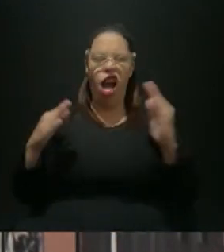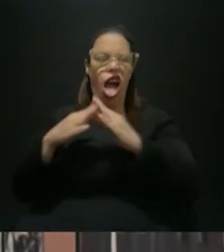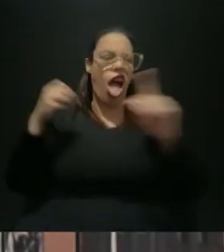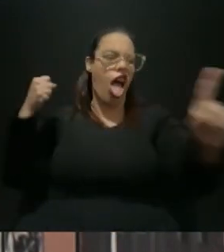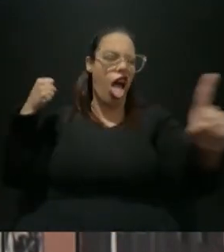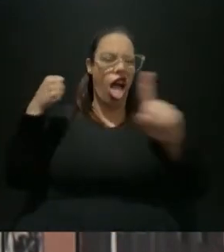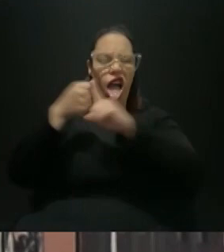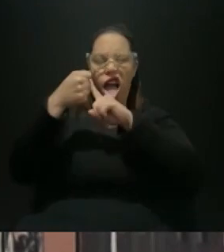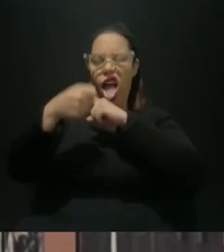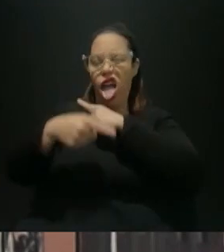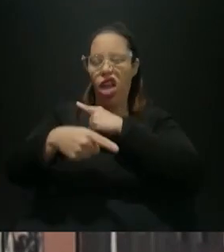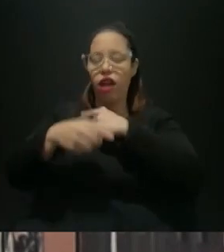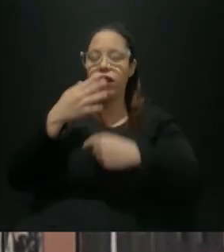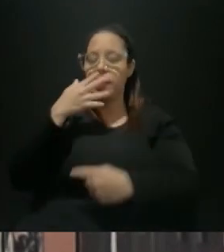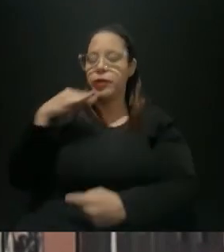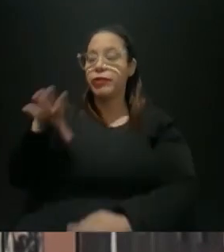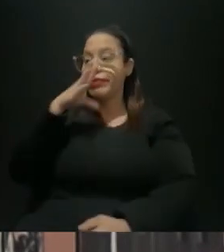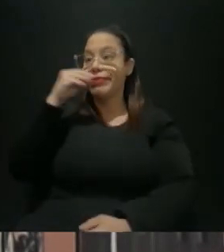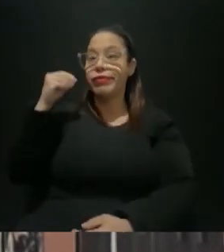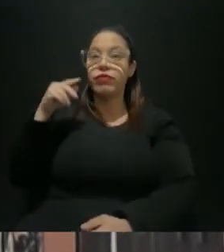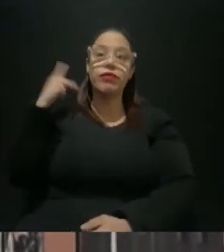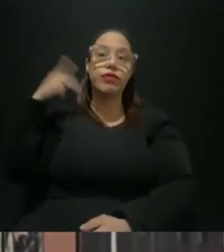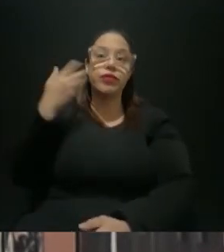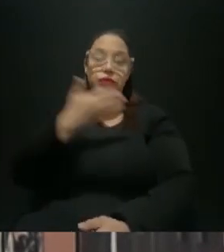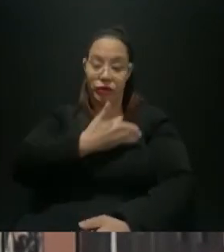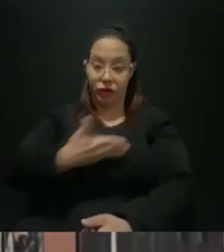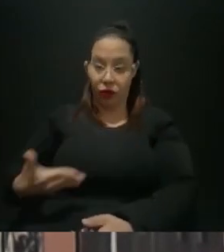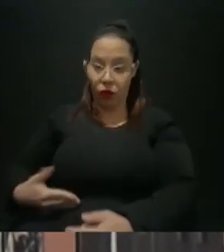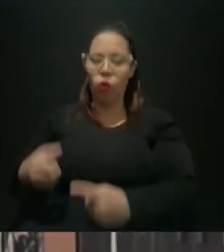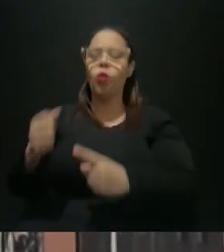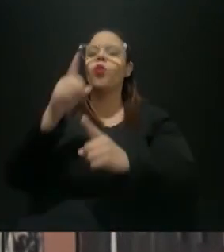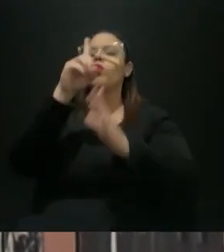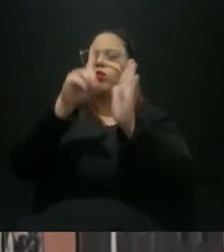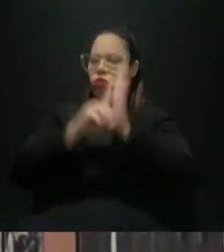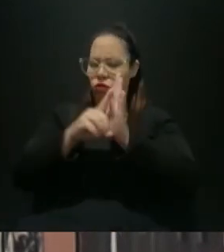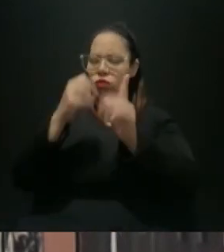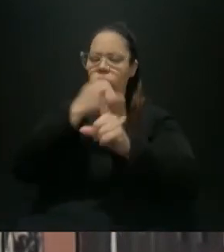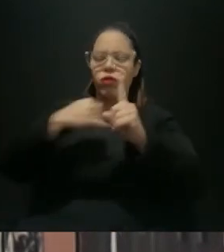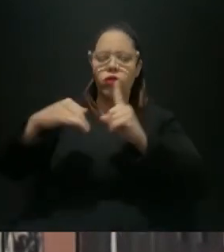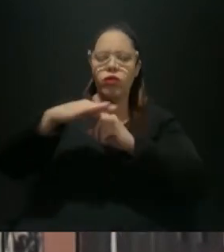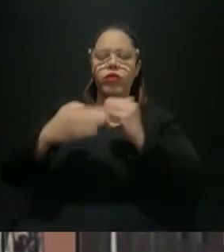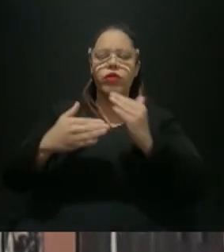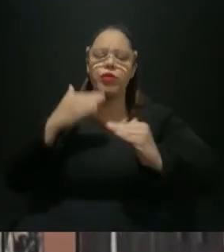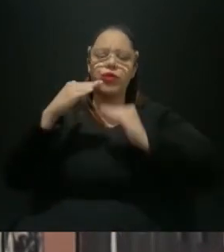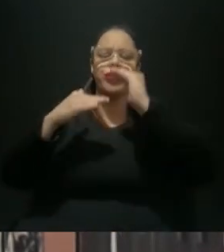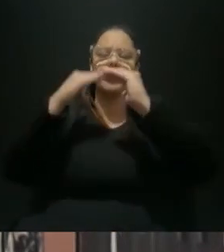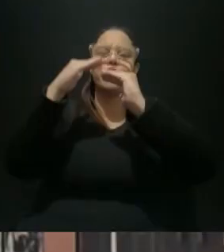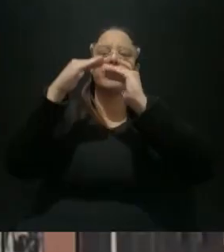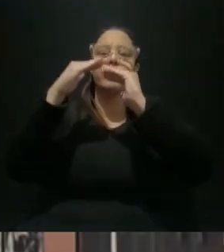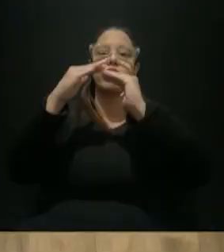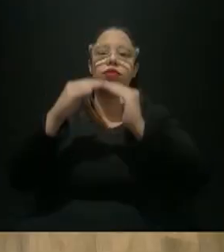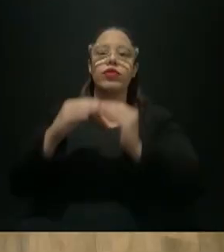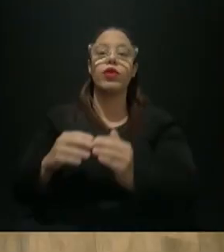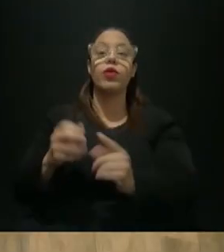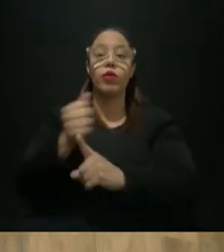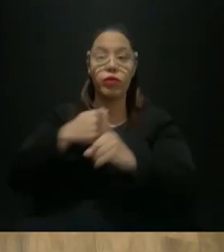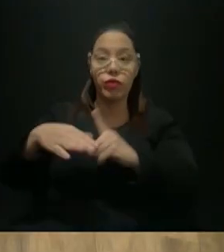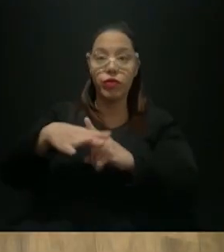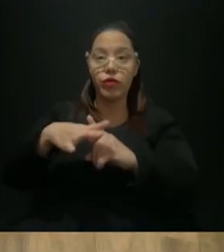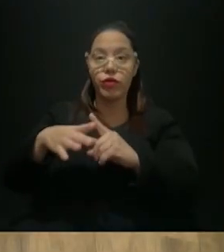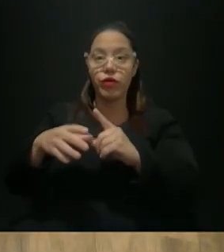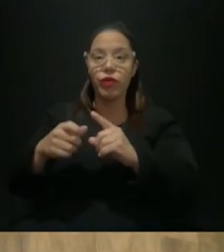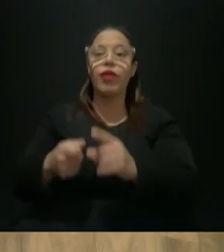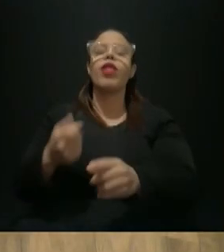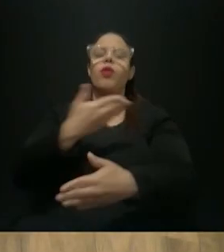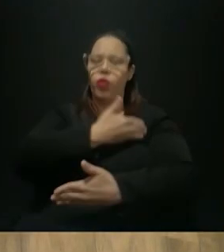adolescentes, políticas públicas e direitos sociais em instrumentalidade do serviço social. Foi servidora da Prefeitura